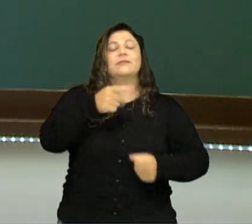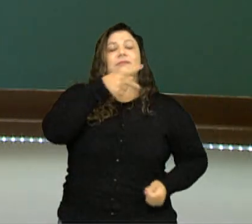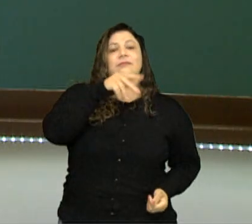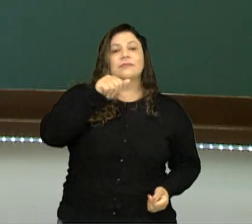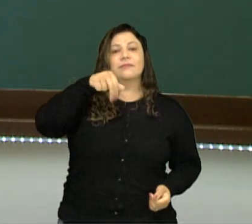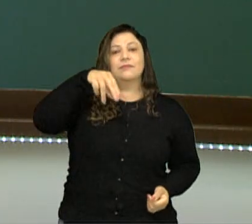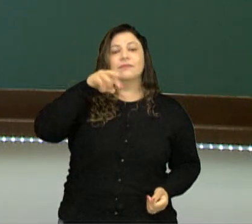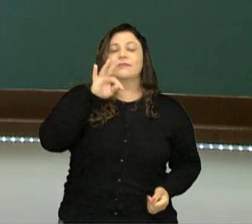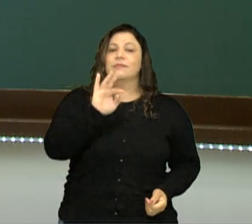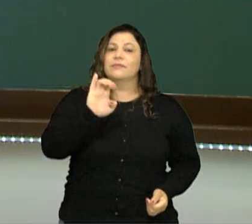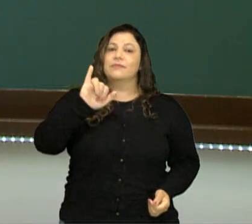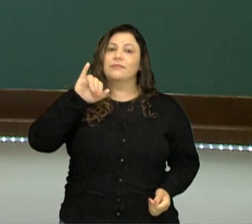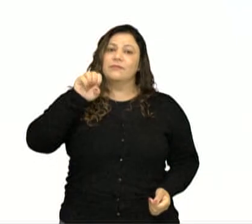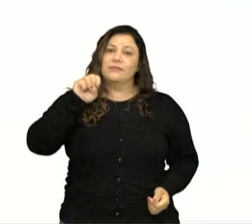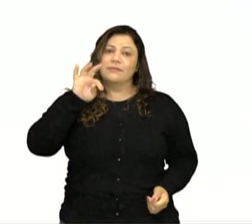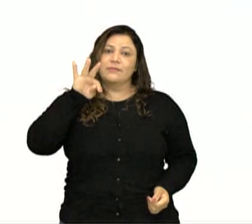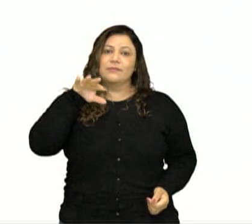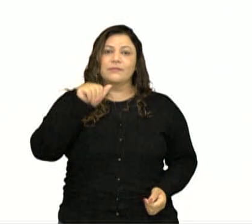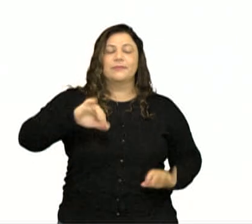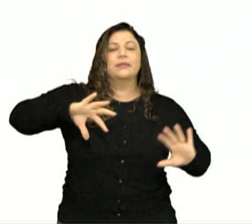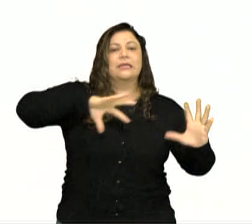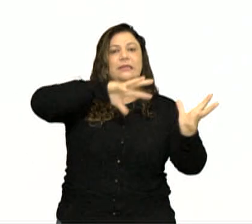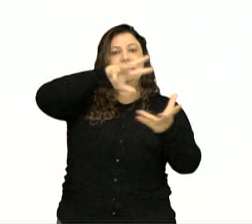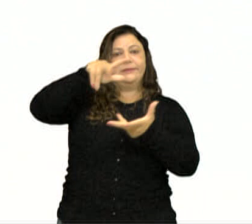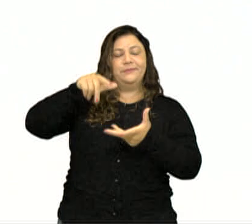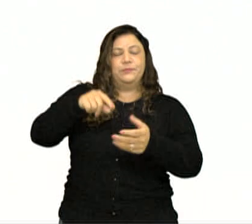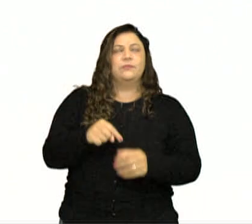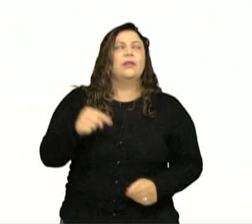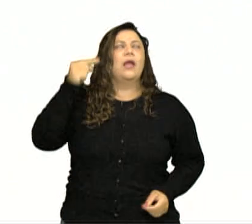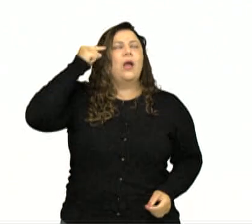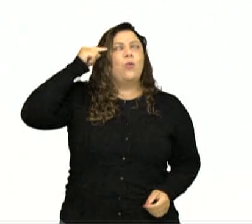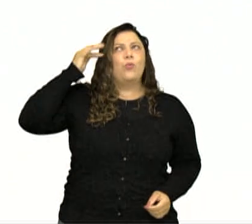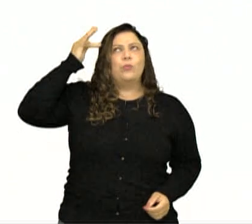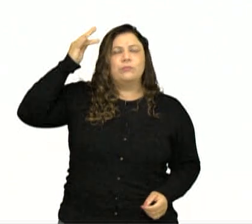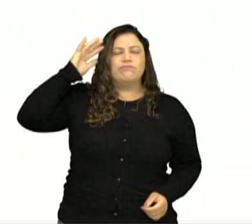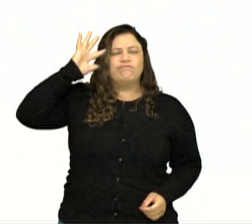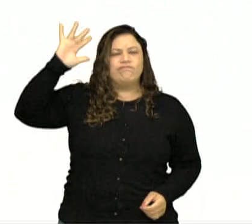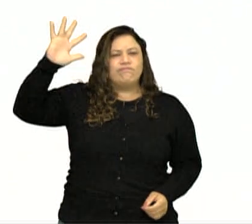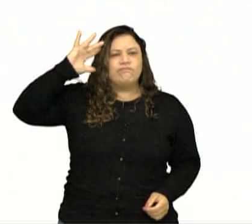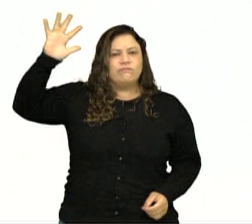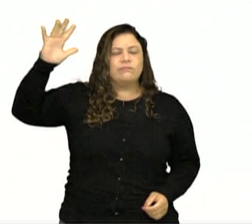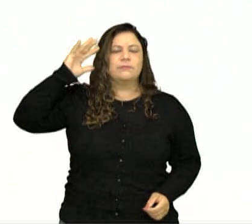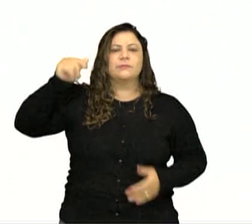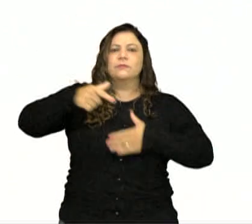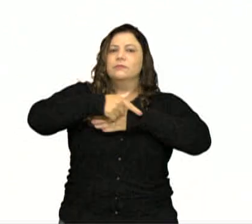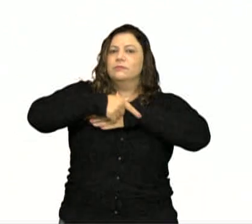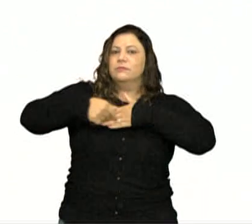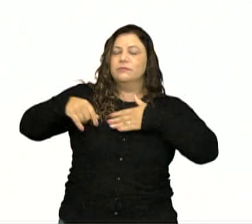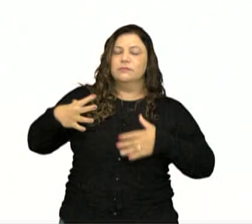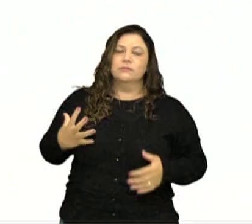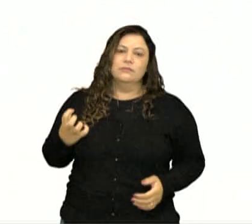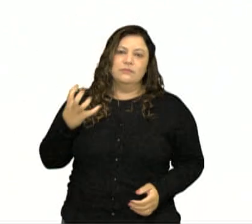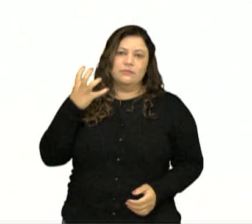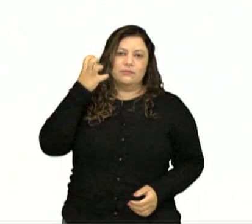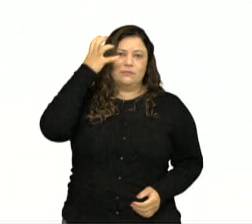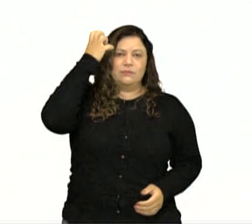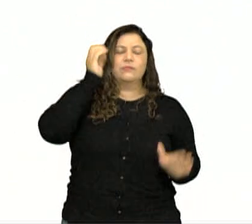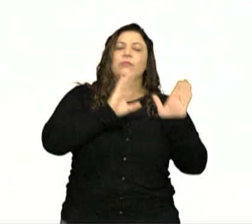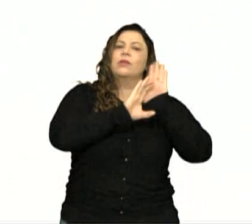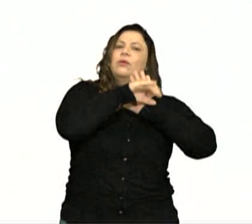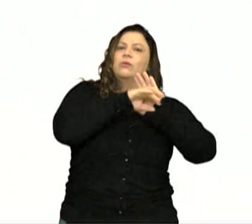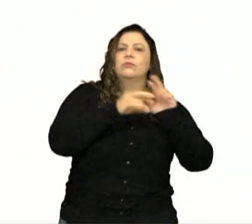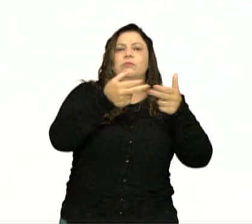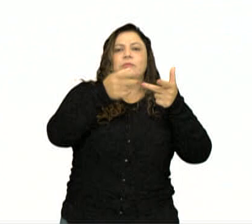de mundo. O pensador Baruch Spinoza refletiu sobre a questão do conceito de Deus e a relação mente-corpo em